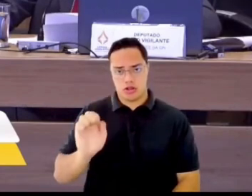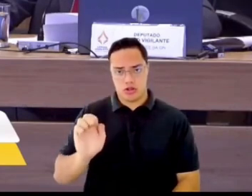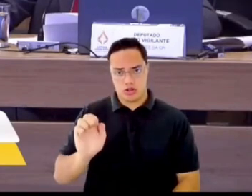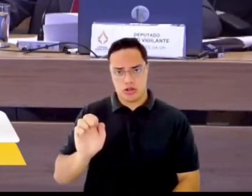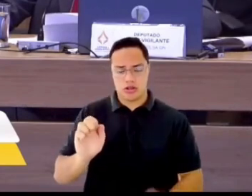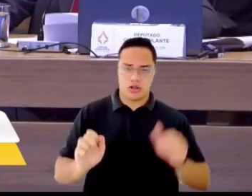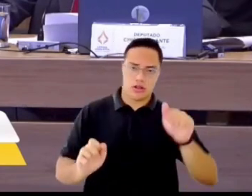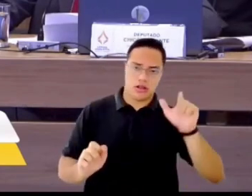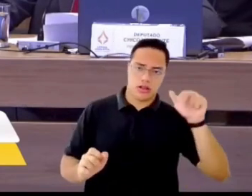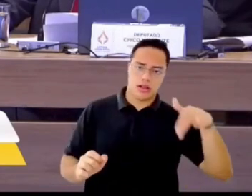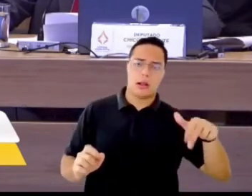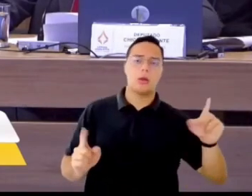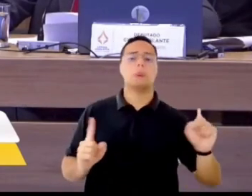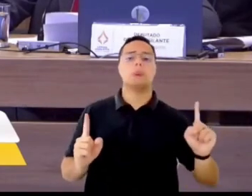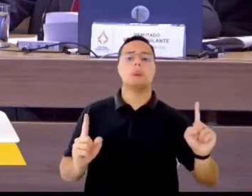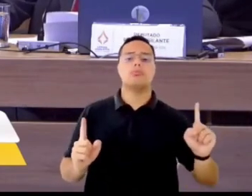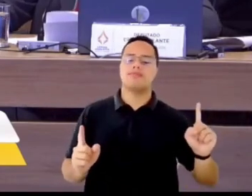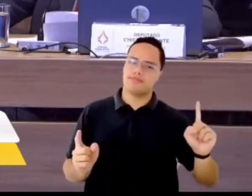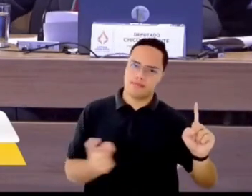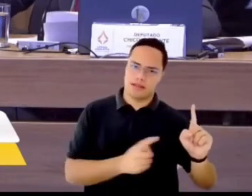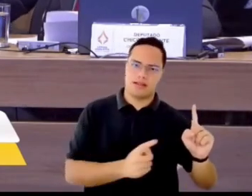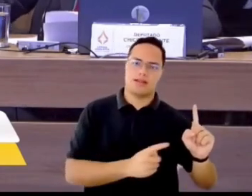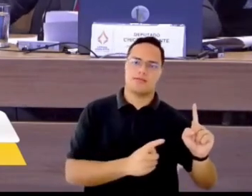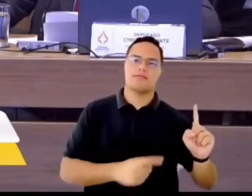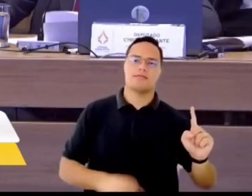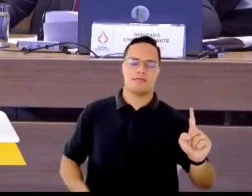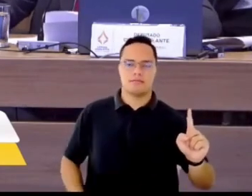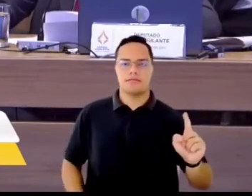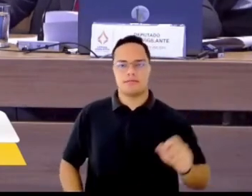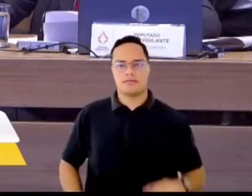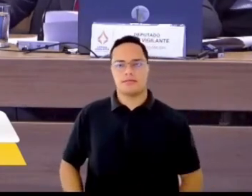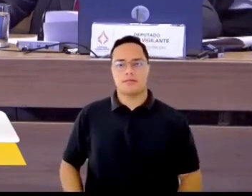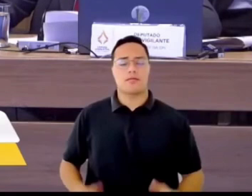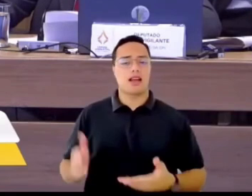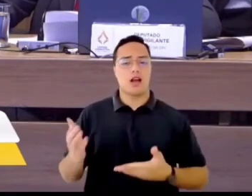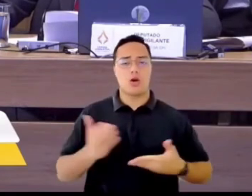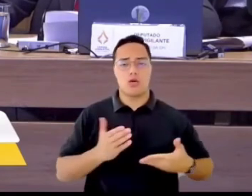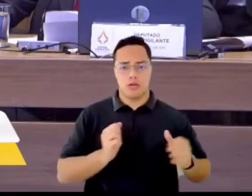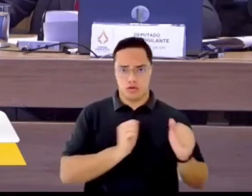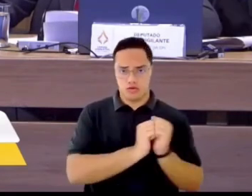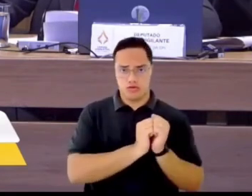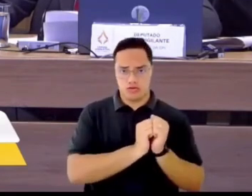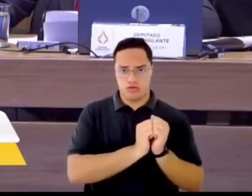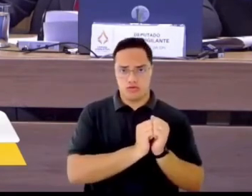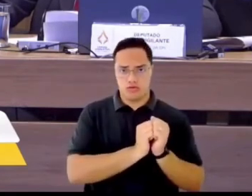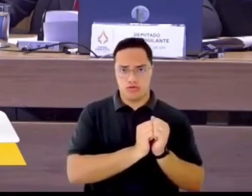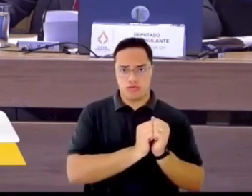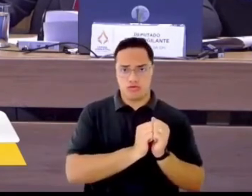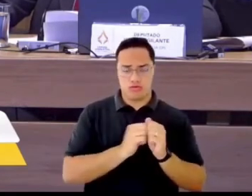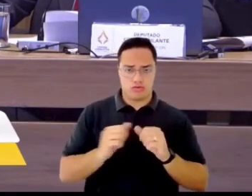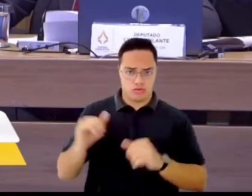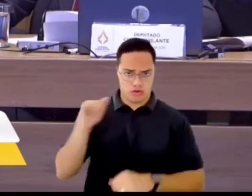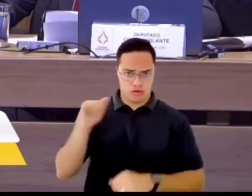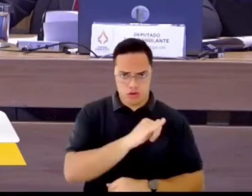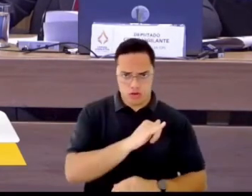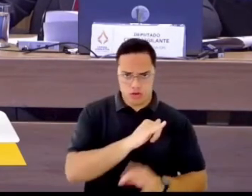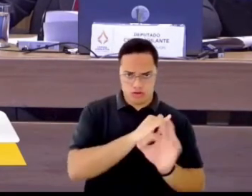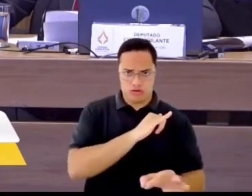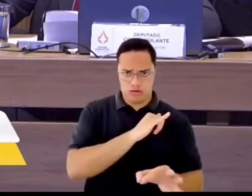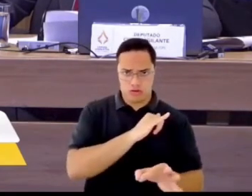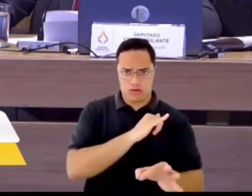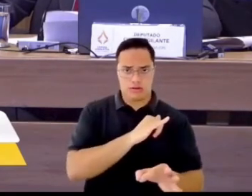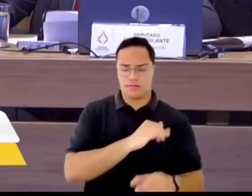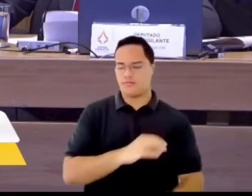Alan Diego. Sim. Ligou convidando o senhor para ir com eles ao aeroporto? Não, senhor. Ele